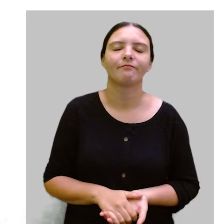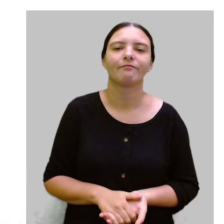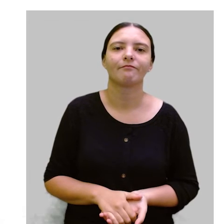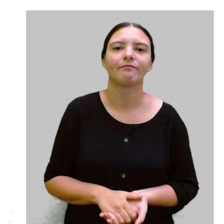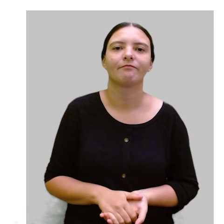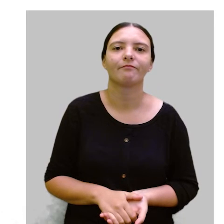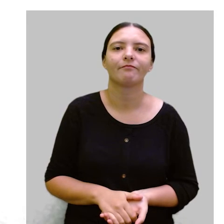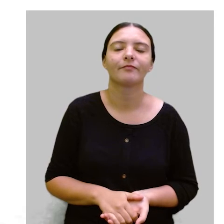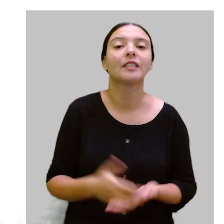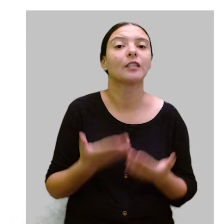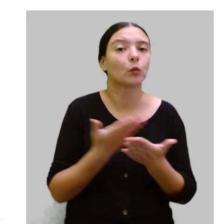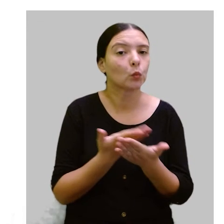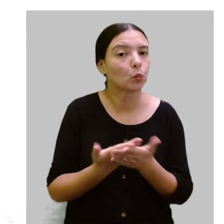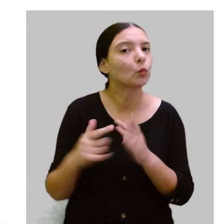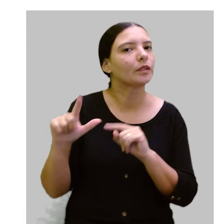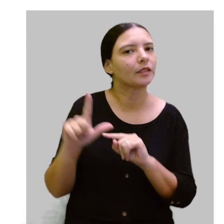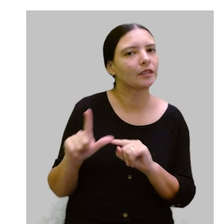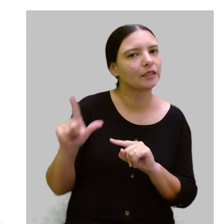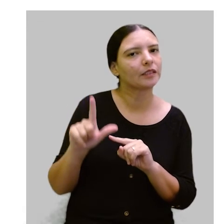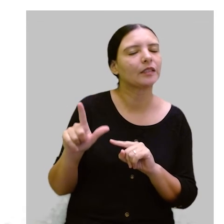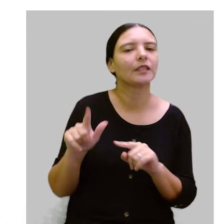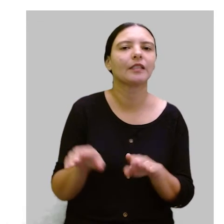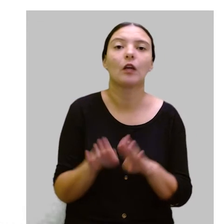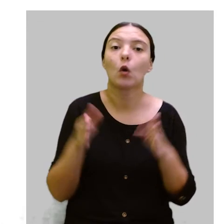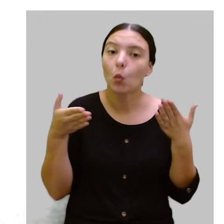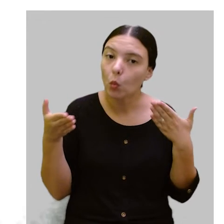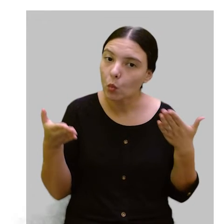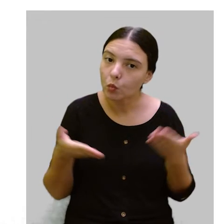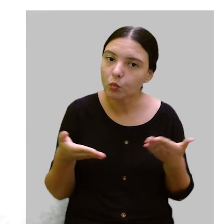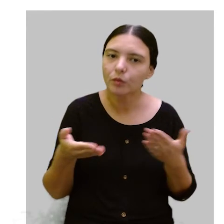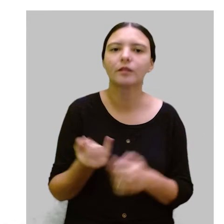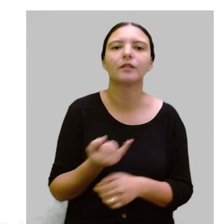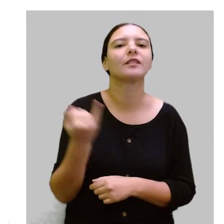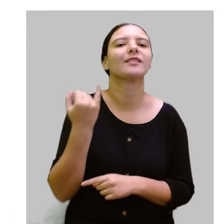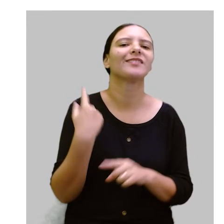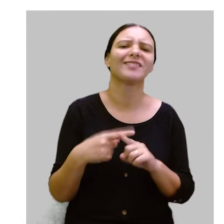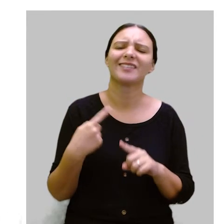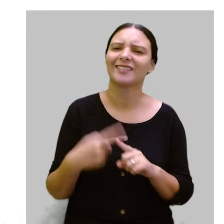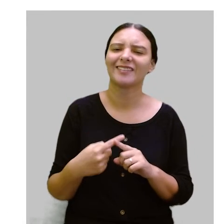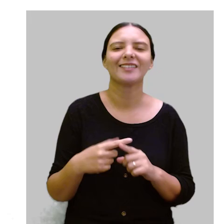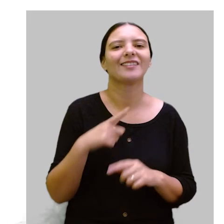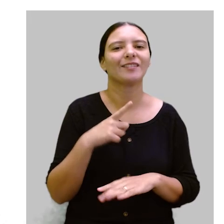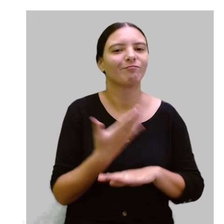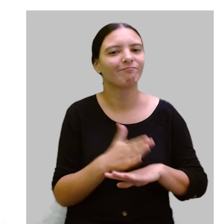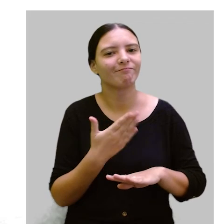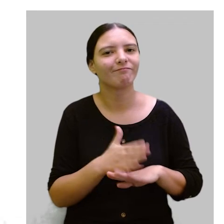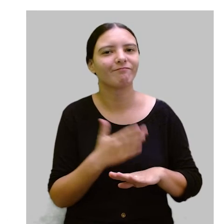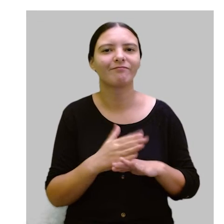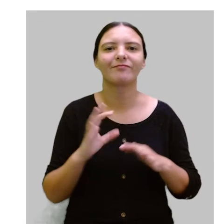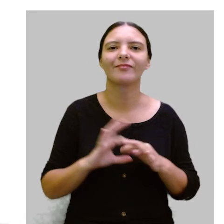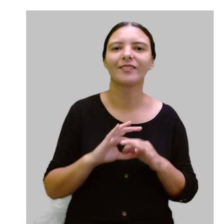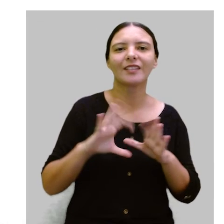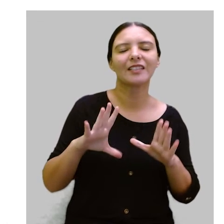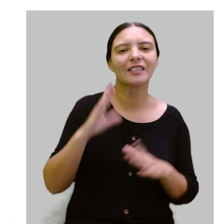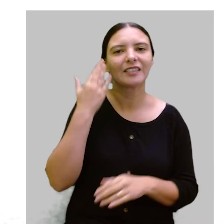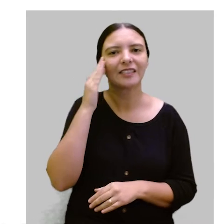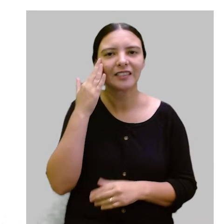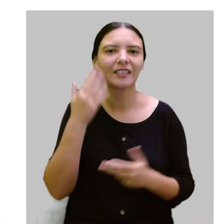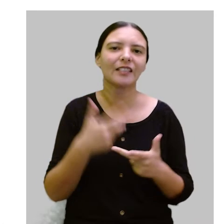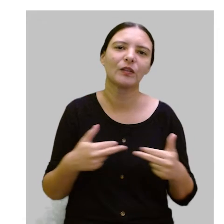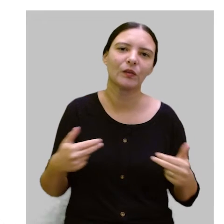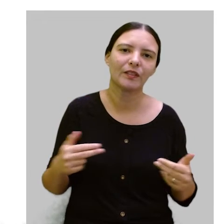Então, estudar literatura, especialmente hoje, é fundamental porque é um importante exercício de liberdade de